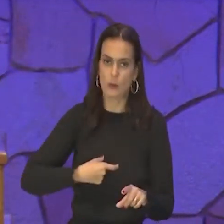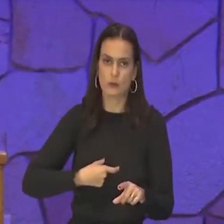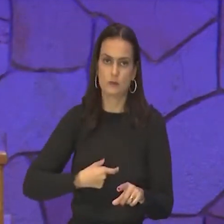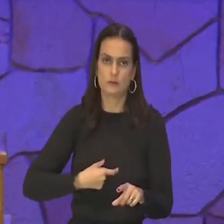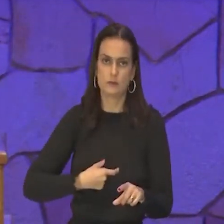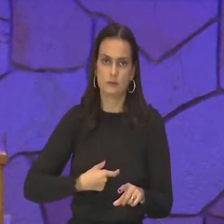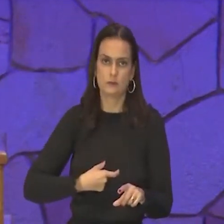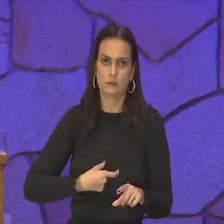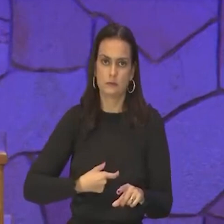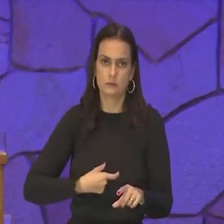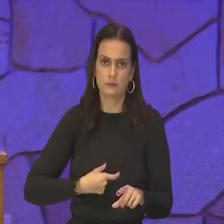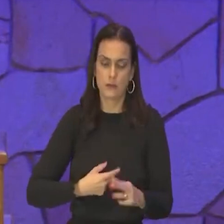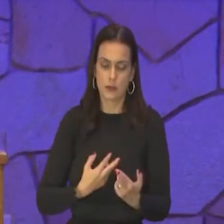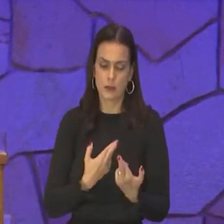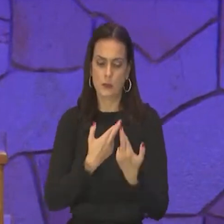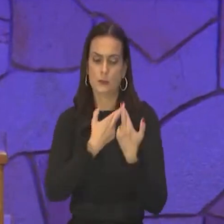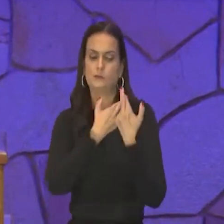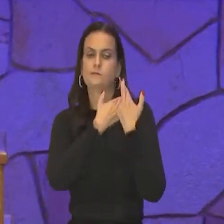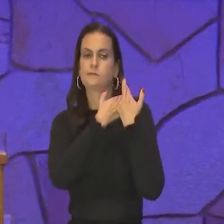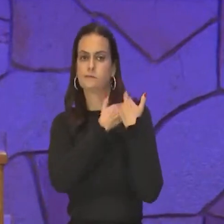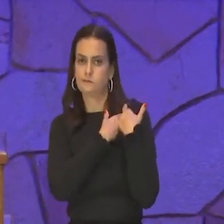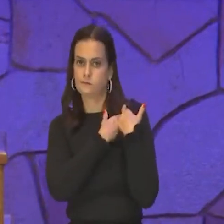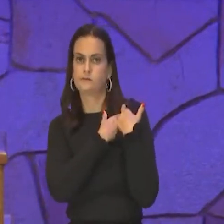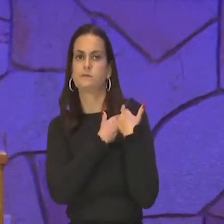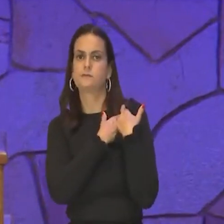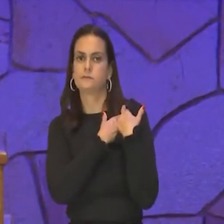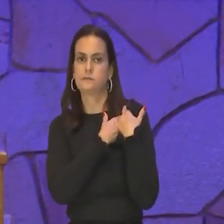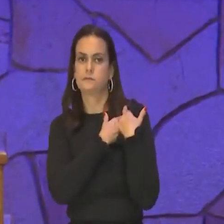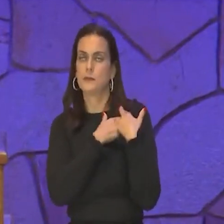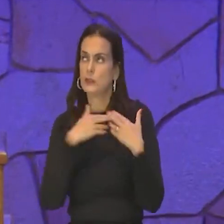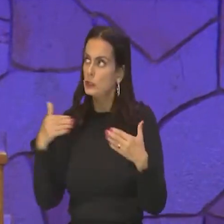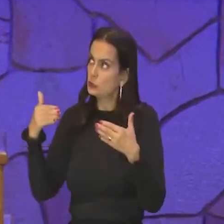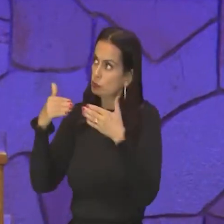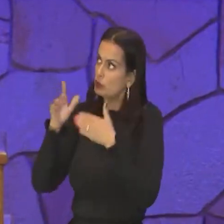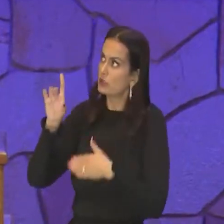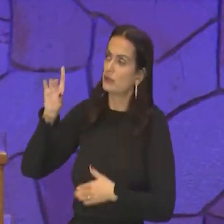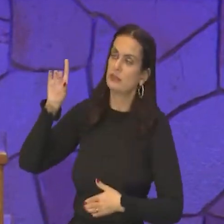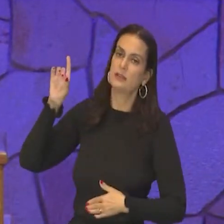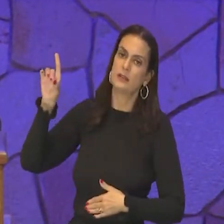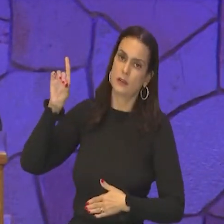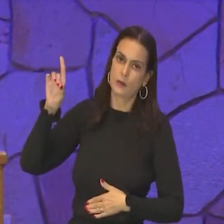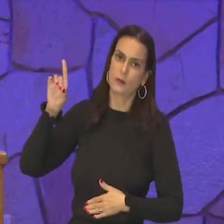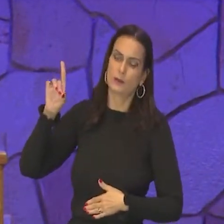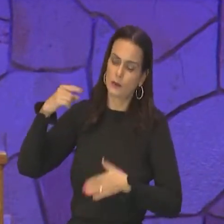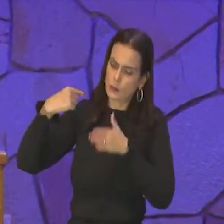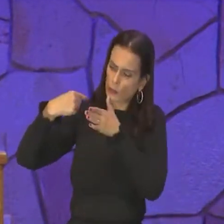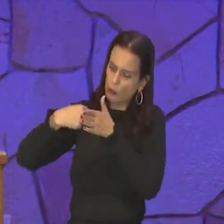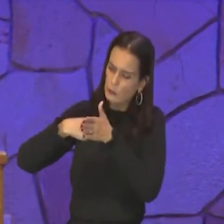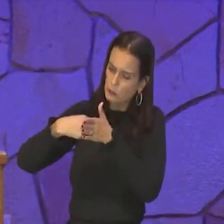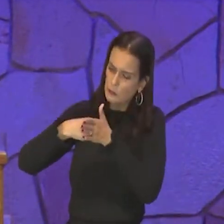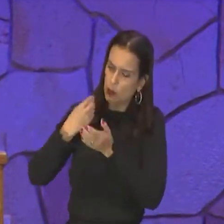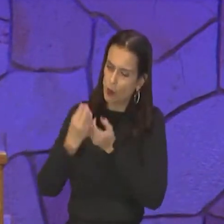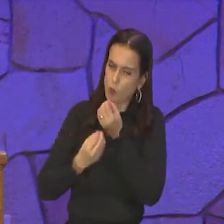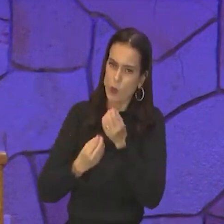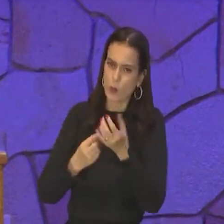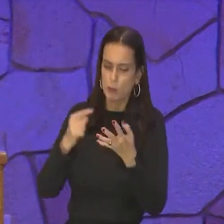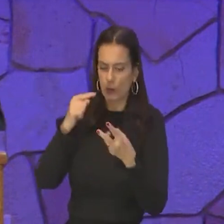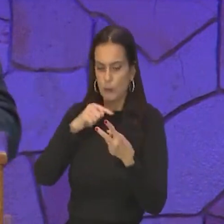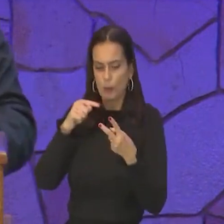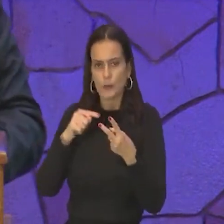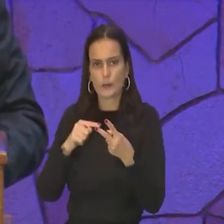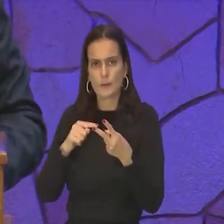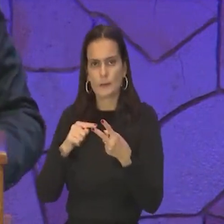mas você tem a sua responsabilidade diante de Deus, na sua identificação, através dos elementos que